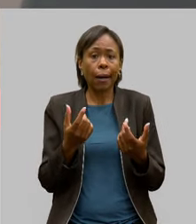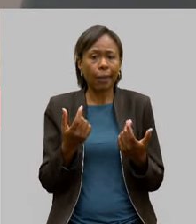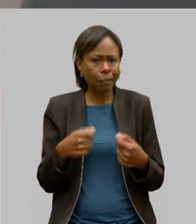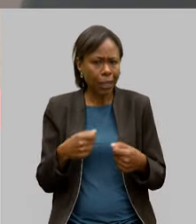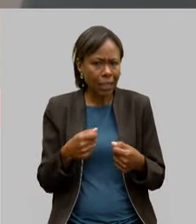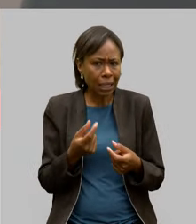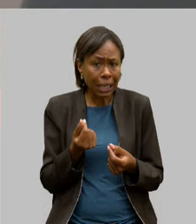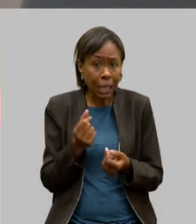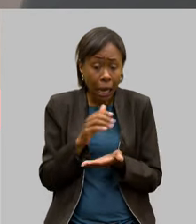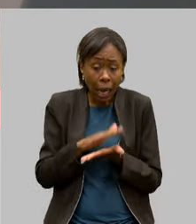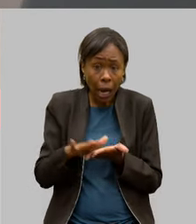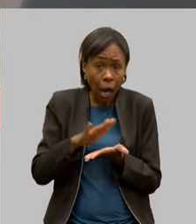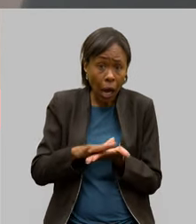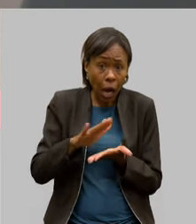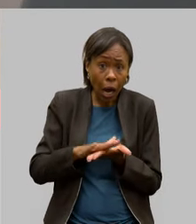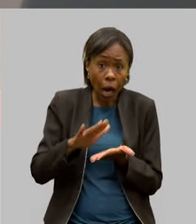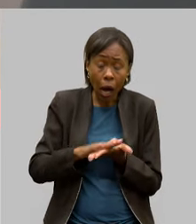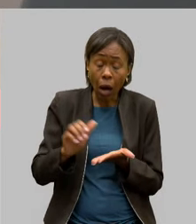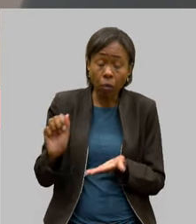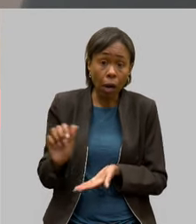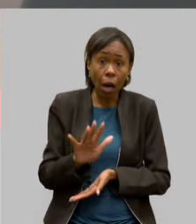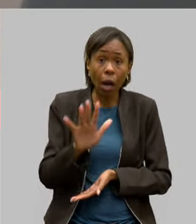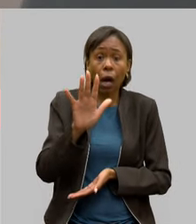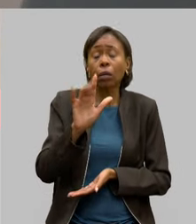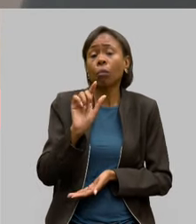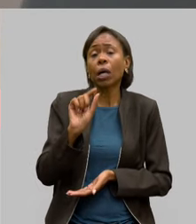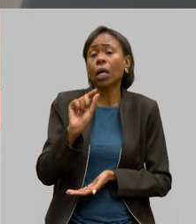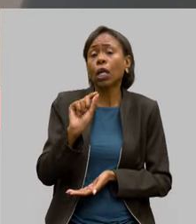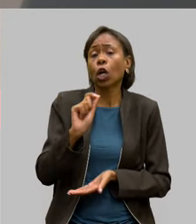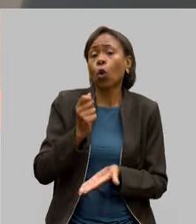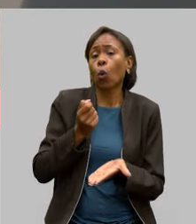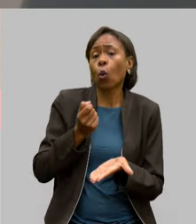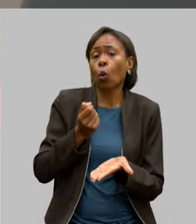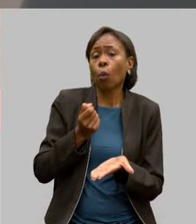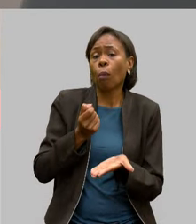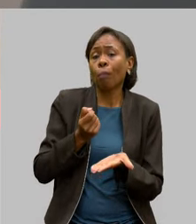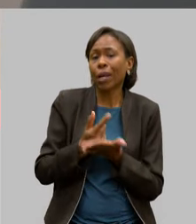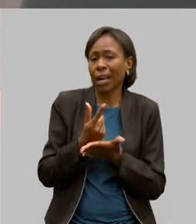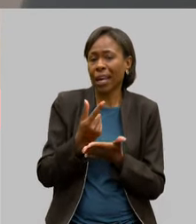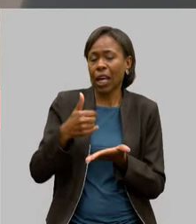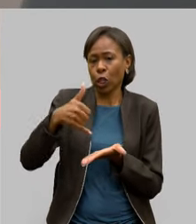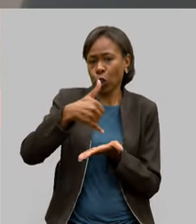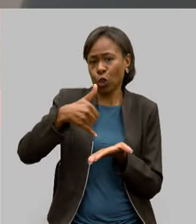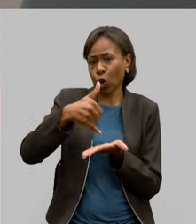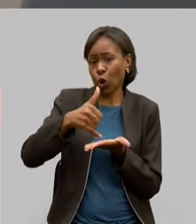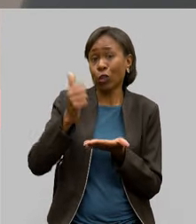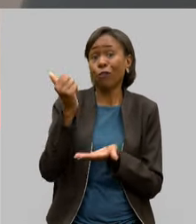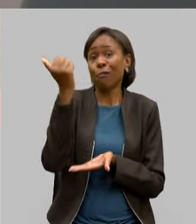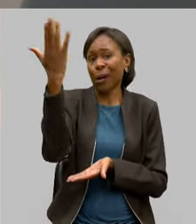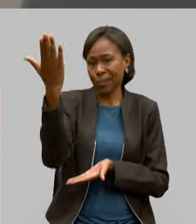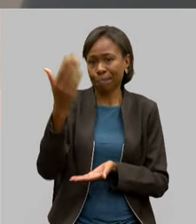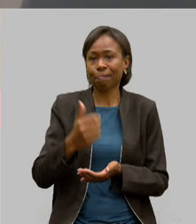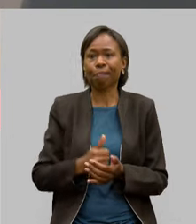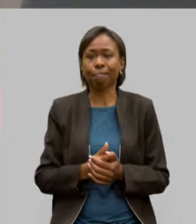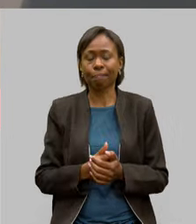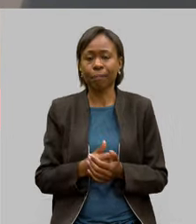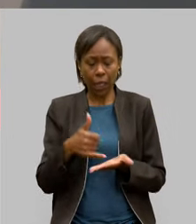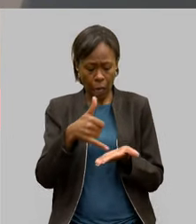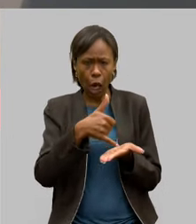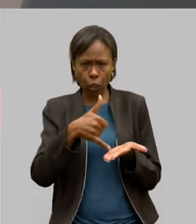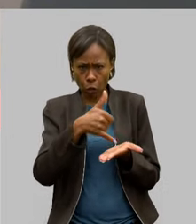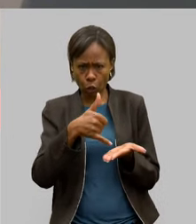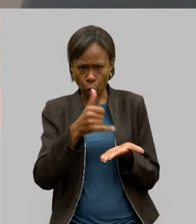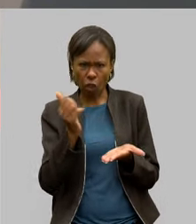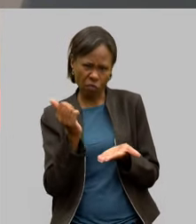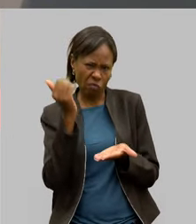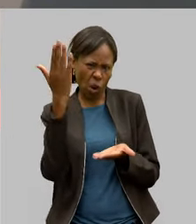altíssimos pra compra de óleos importados esses óleos importados eles por exemplo eles obviamente